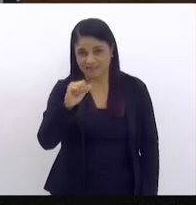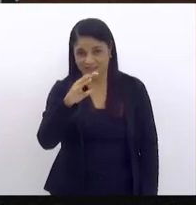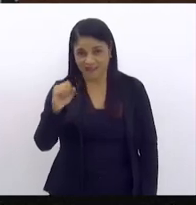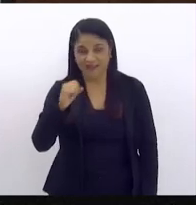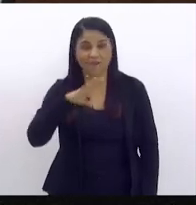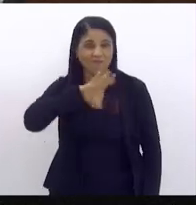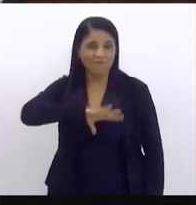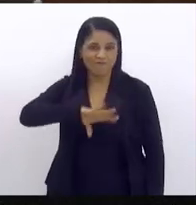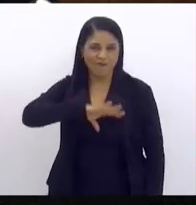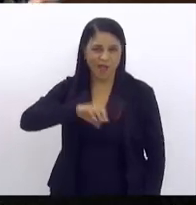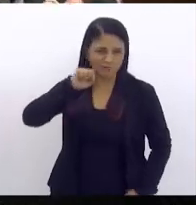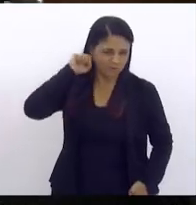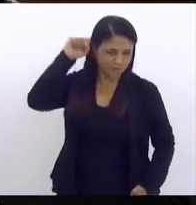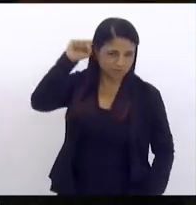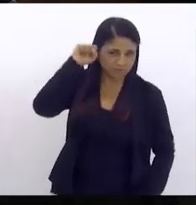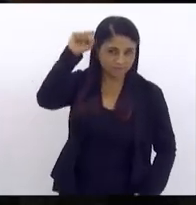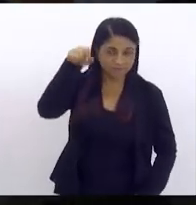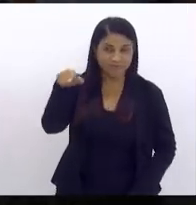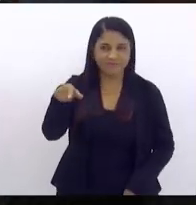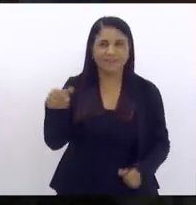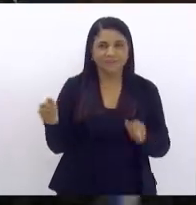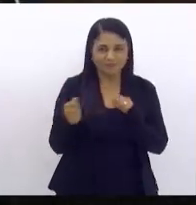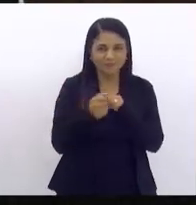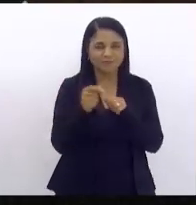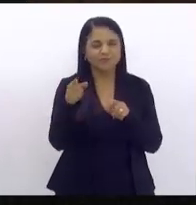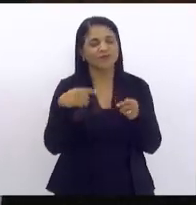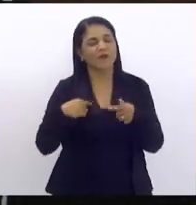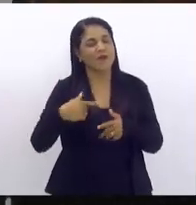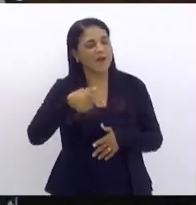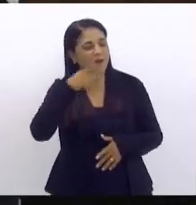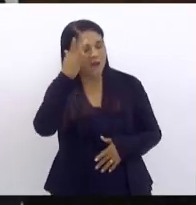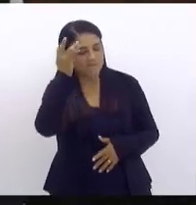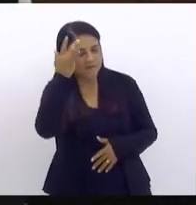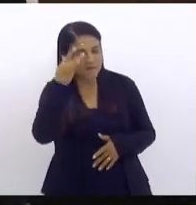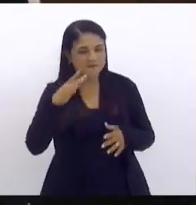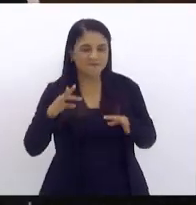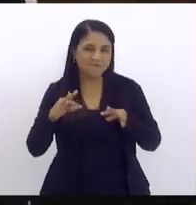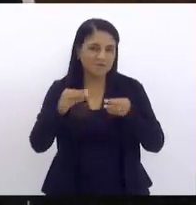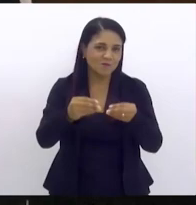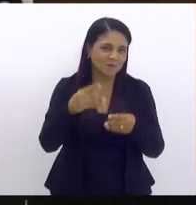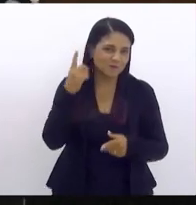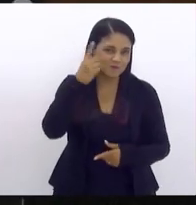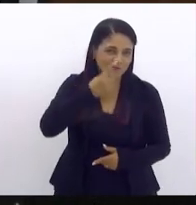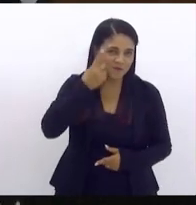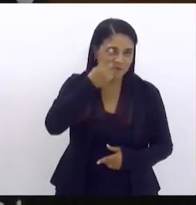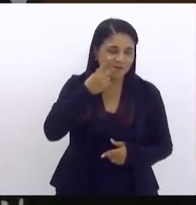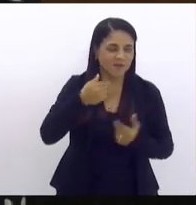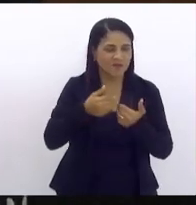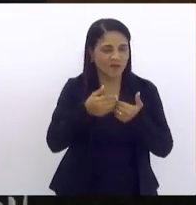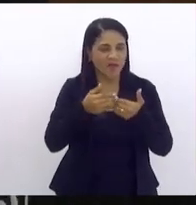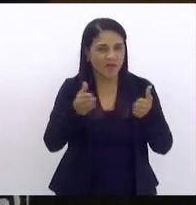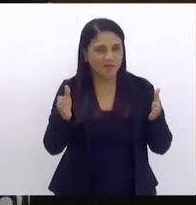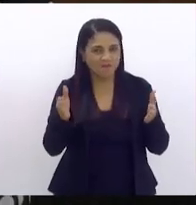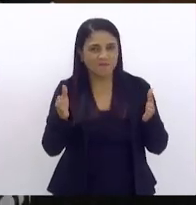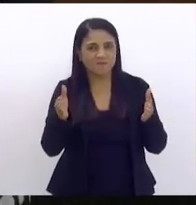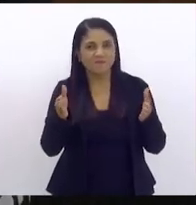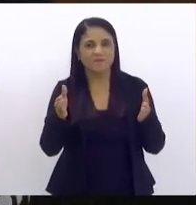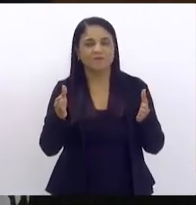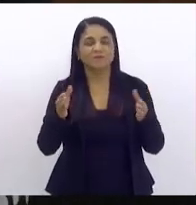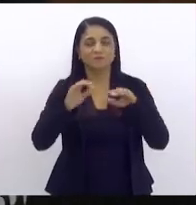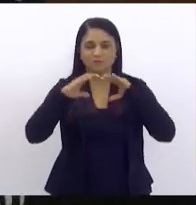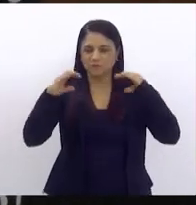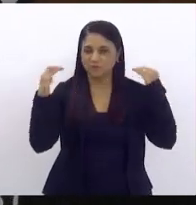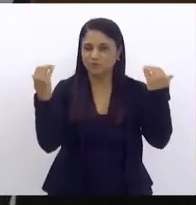muito importante de vários deputados aqui dessa casa, da abertura, da retomada do Estádio